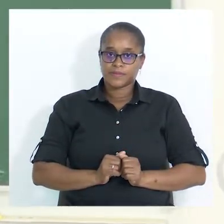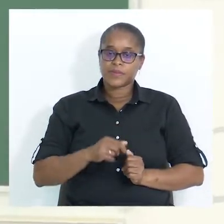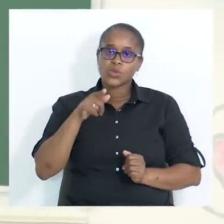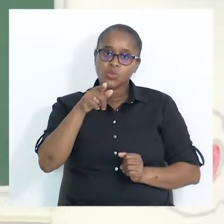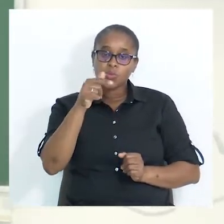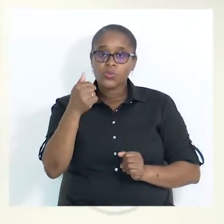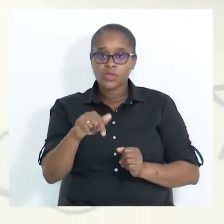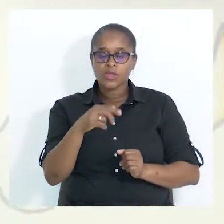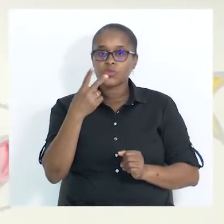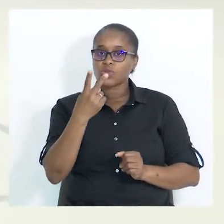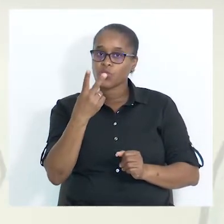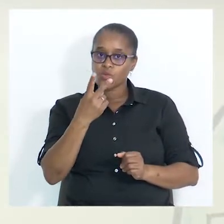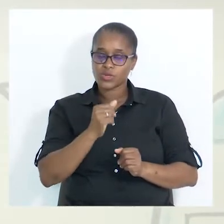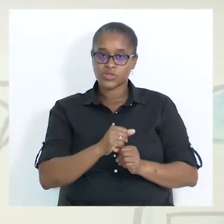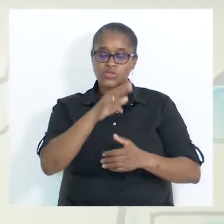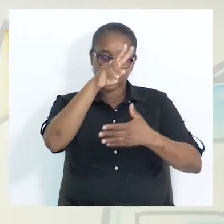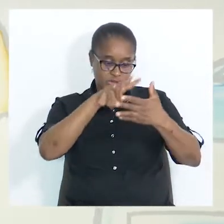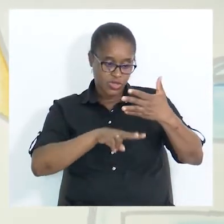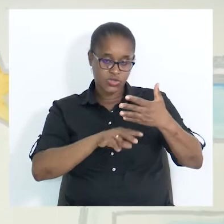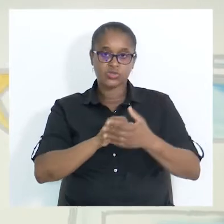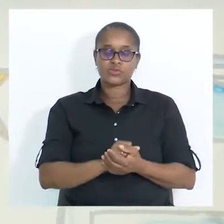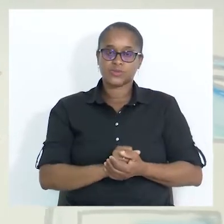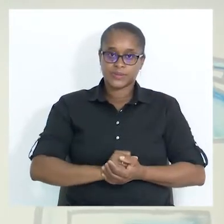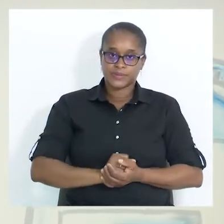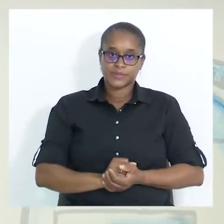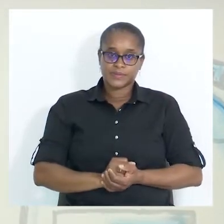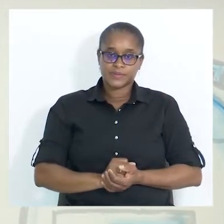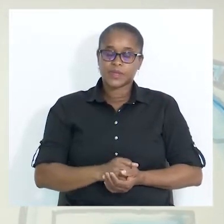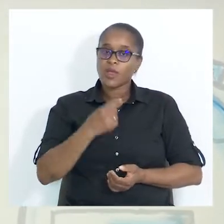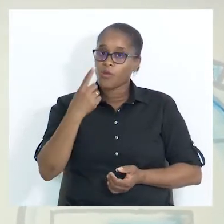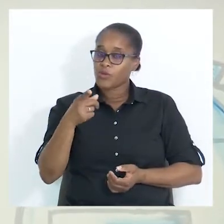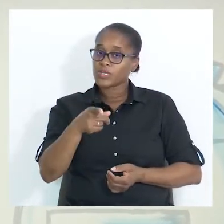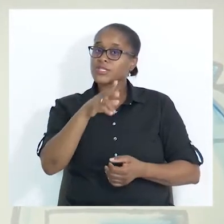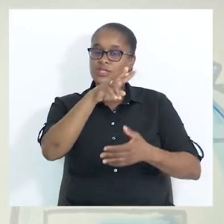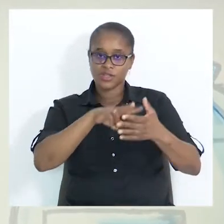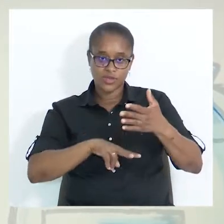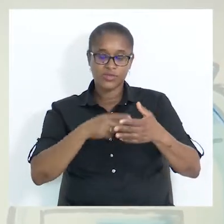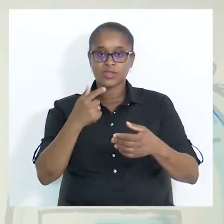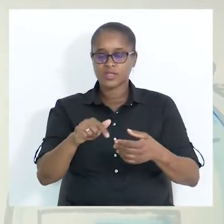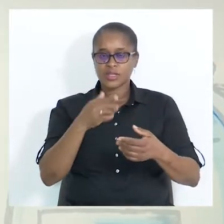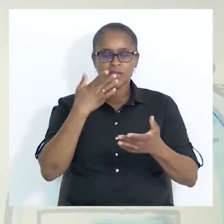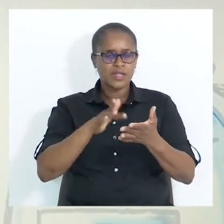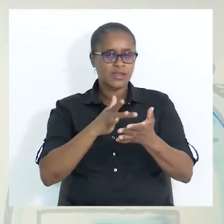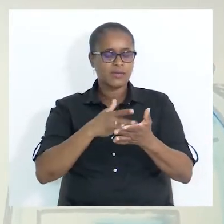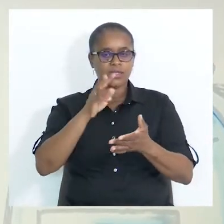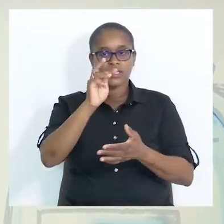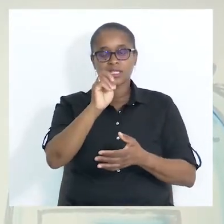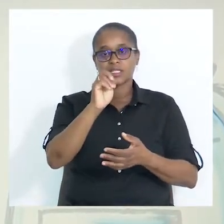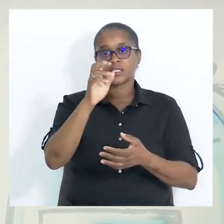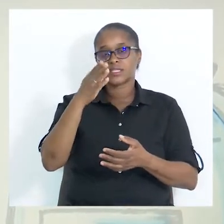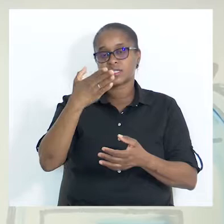Tu tens dois textos. Um desses textos está na página